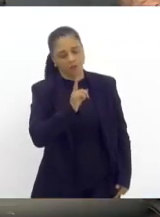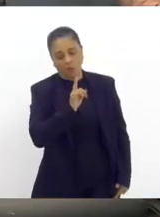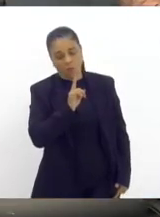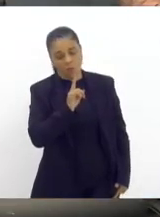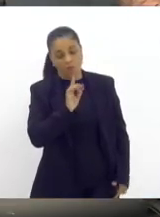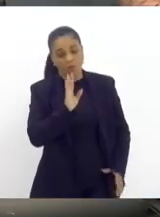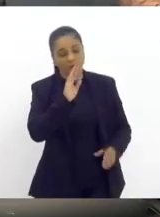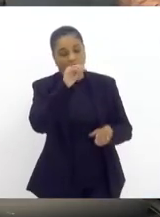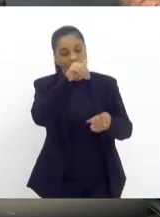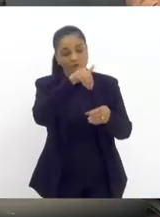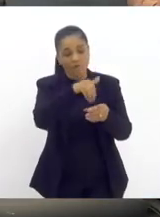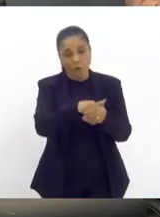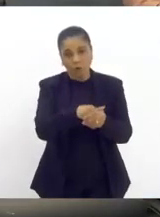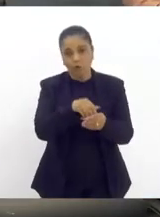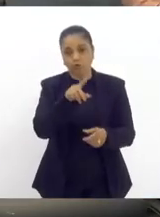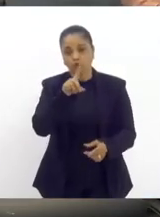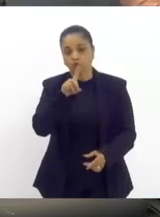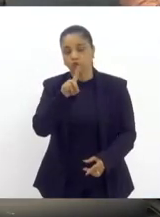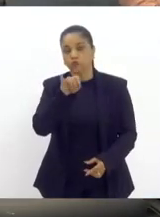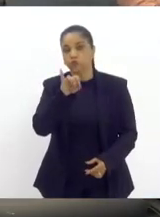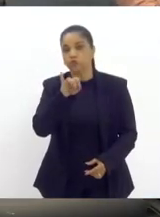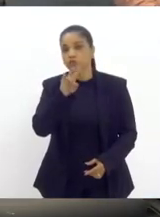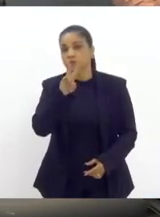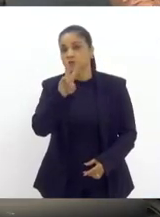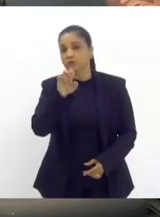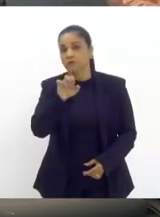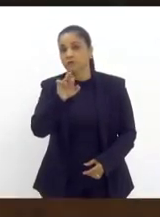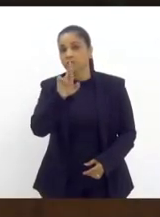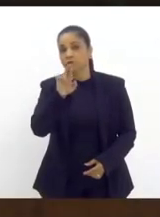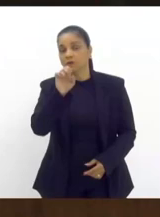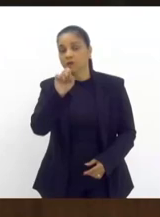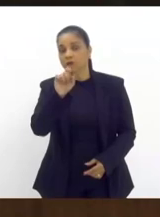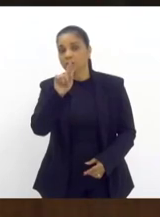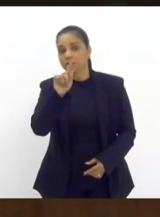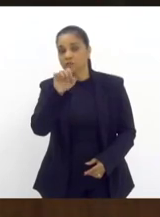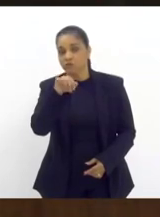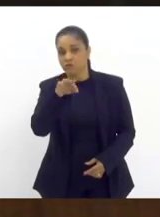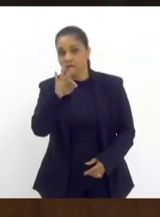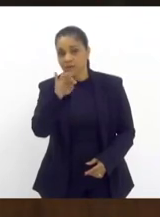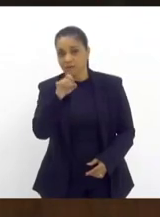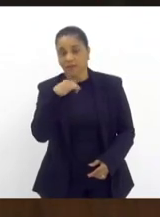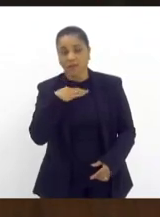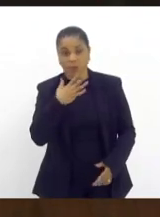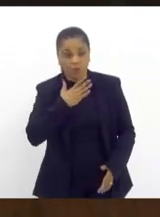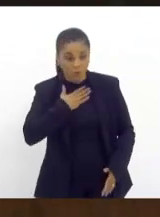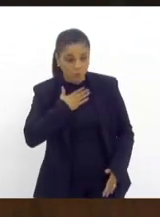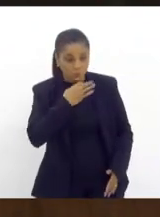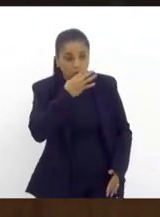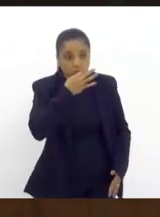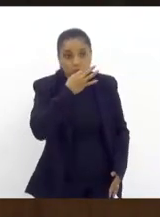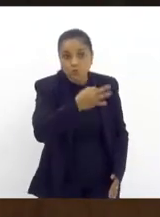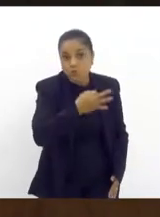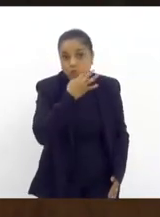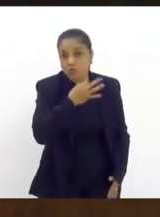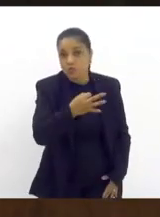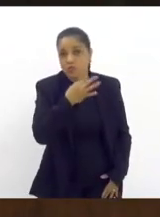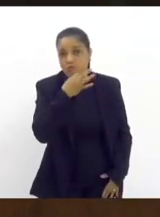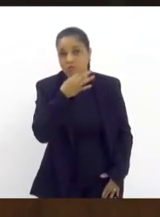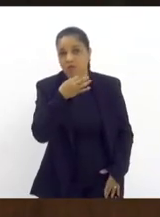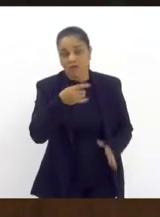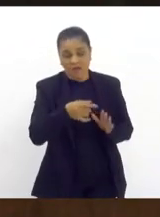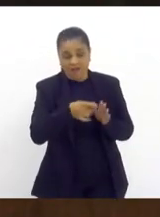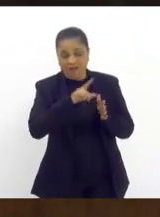voto divergente porque ela deu o voto não houve tempo que eu sugerisse então você vê que no anterior